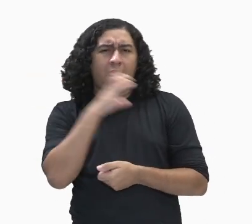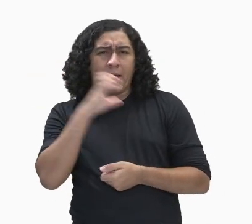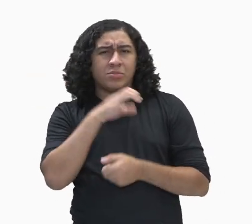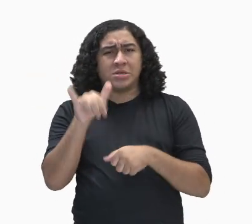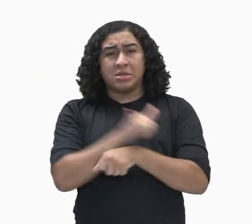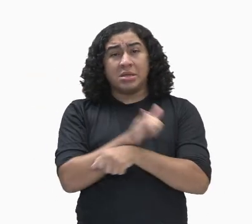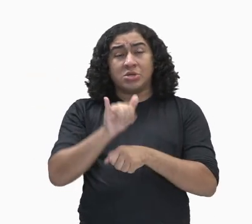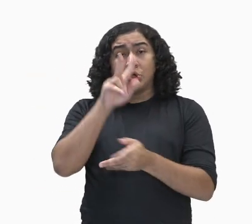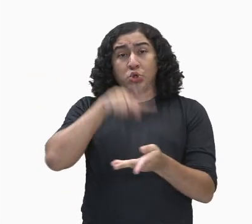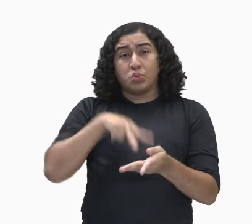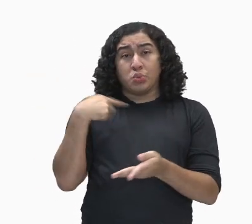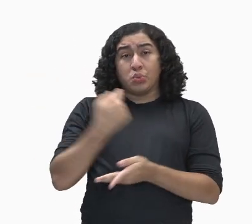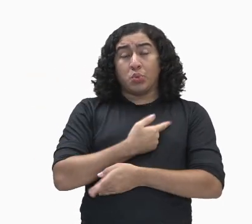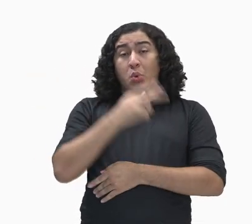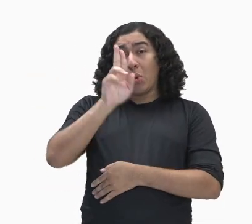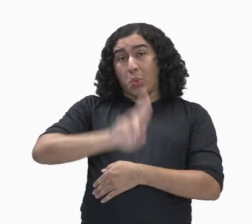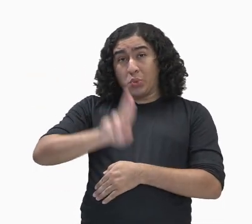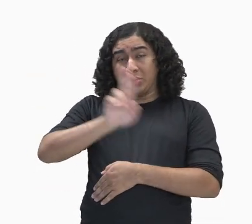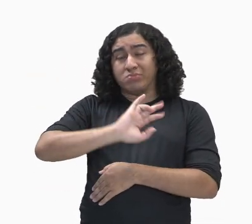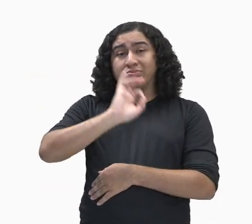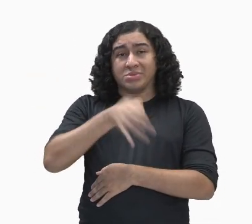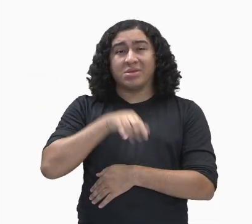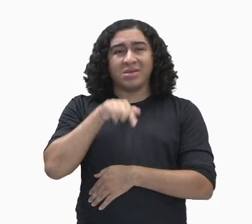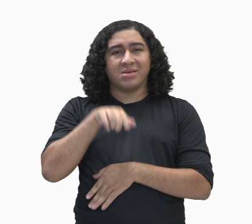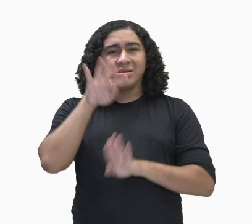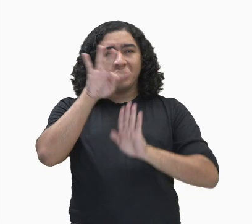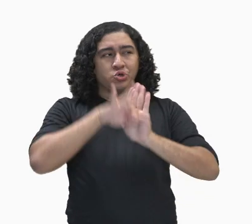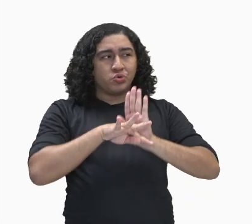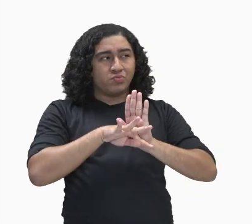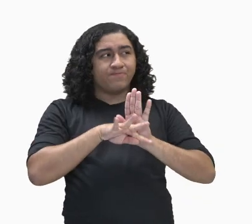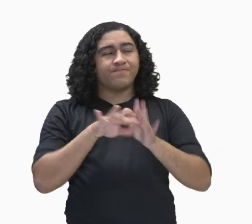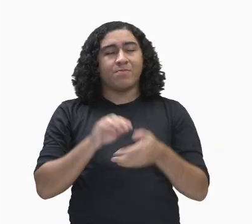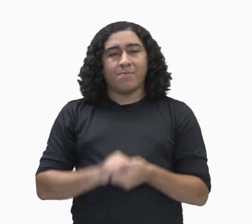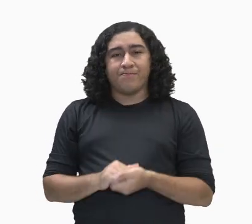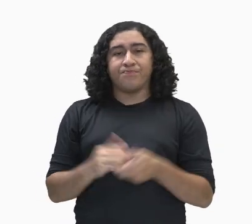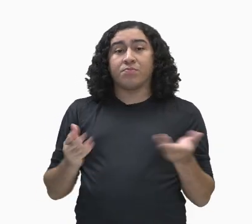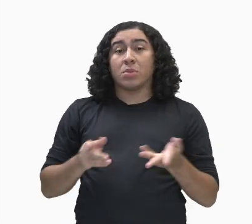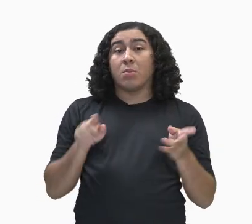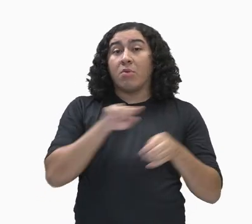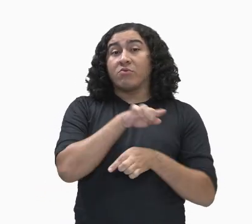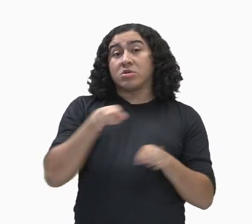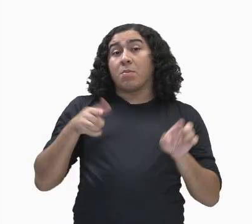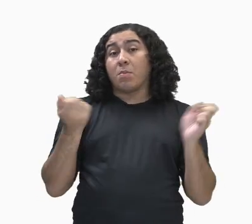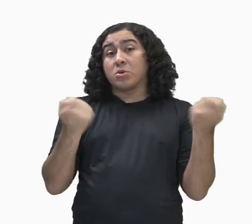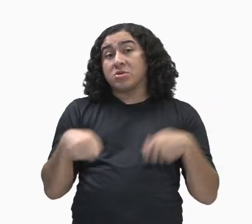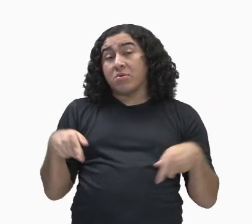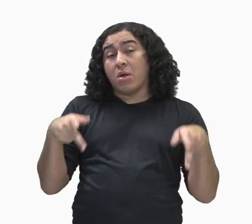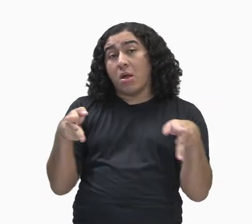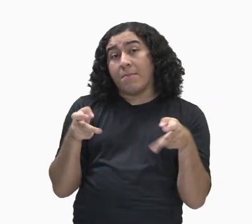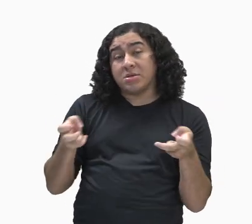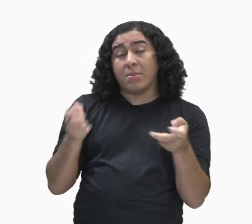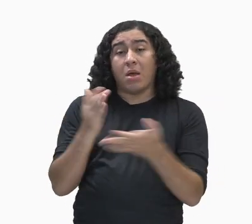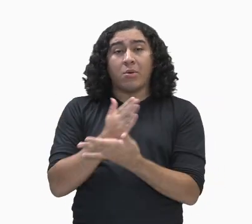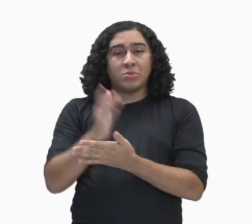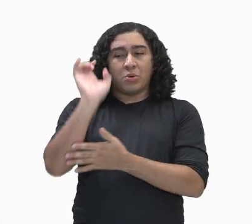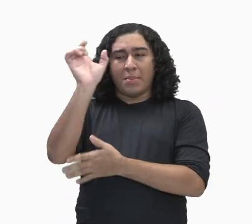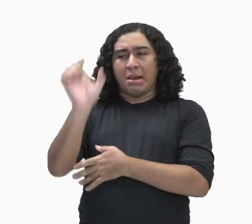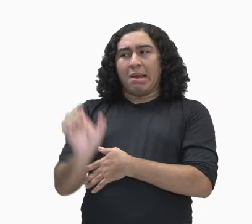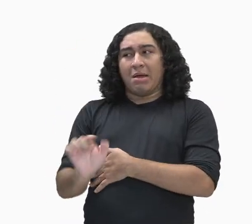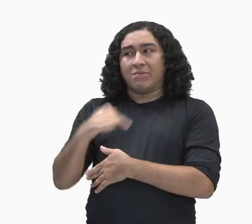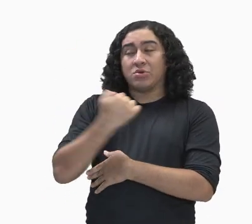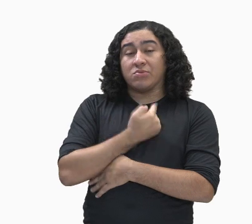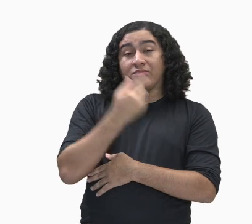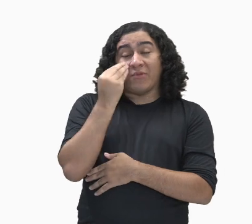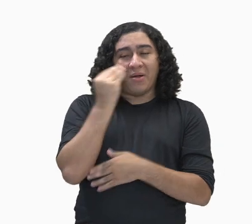estratégia de leitura que a gente utilizou aí neste texto. E vocês puderam observar também algumas palavras em destaque que a gente vai